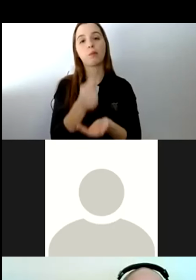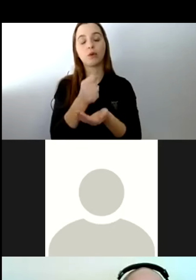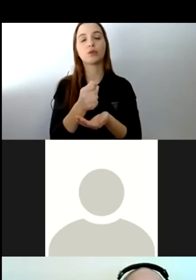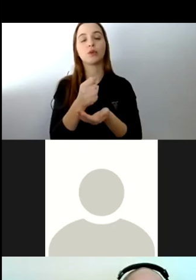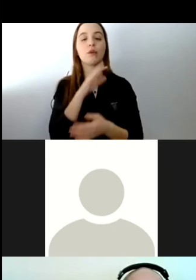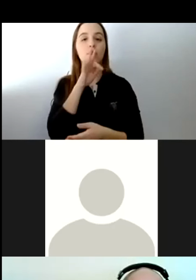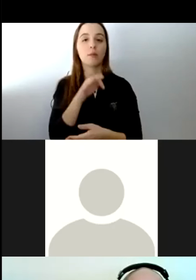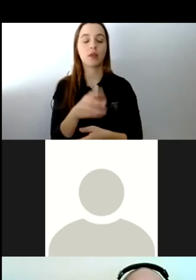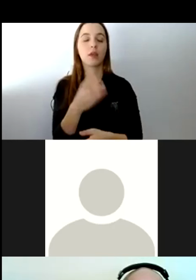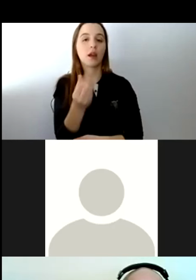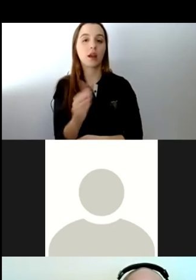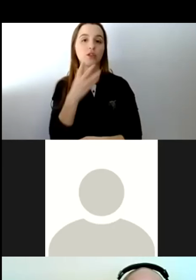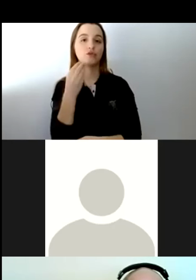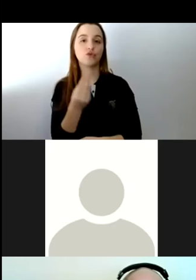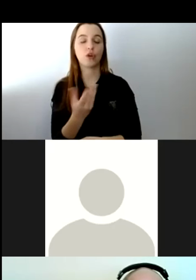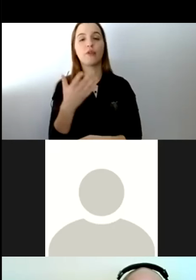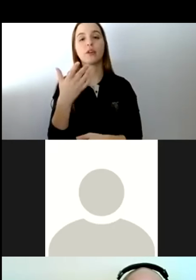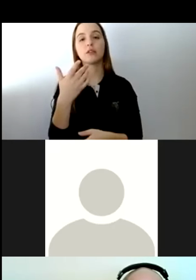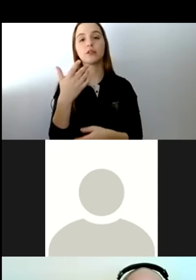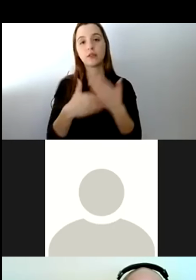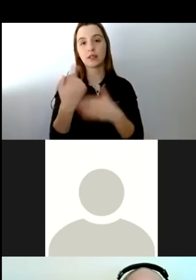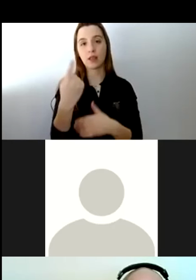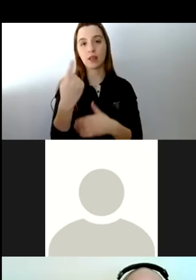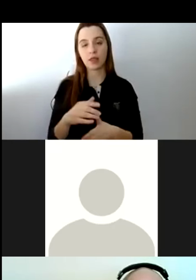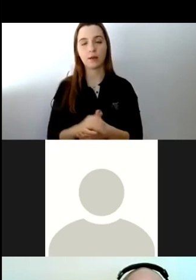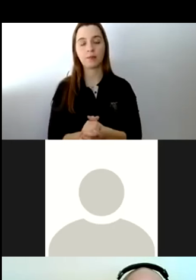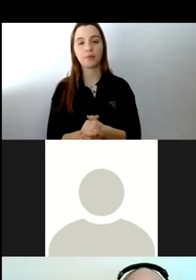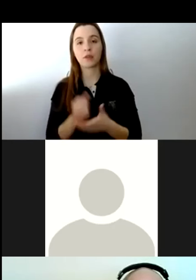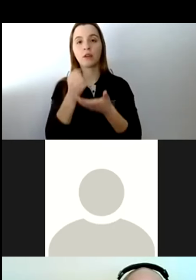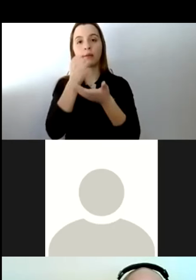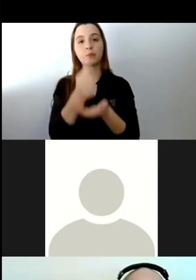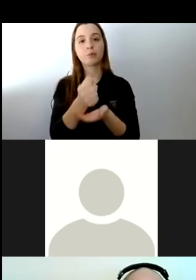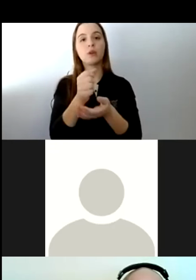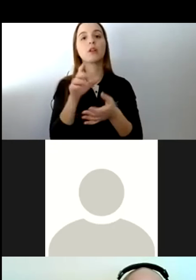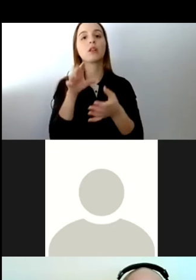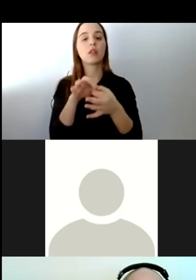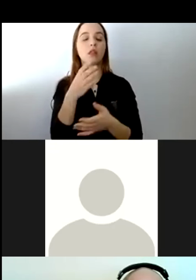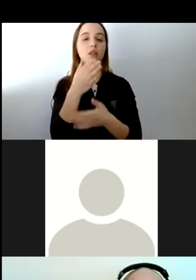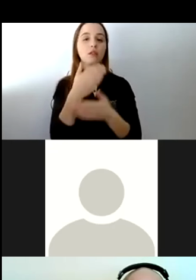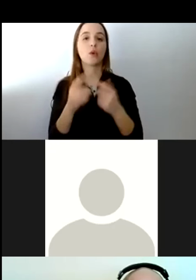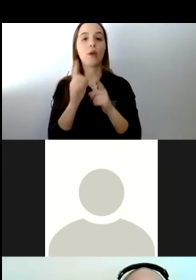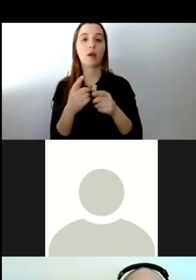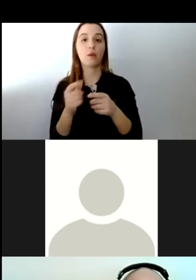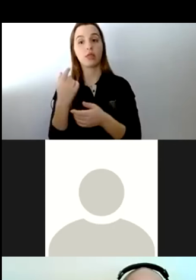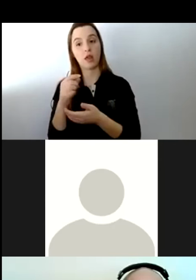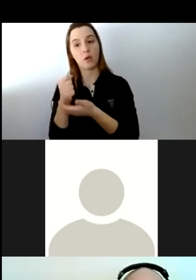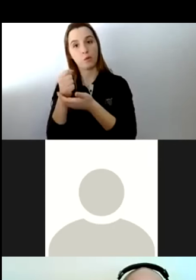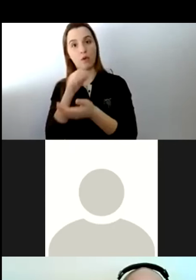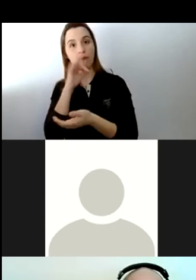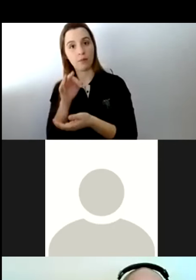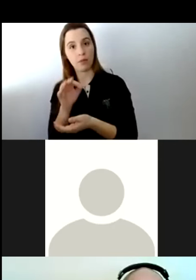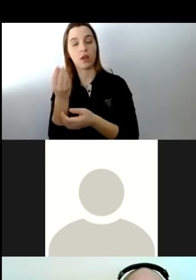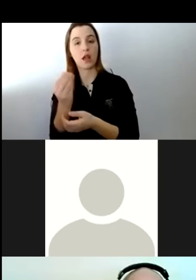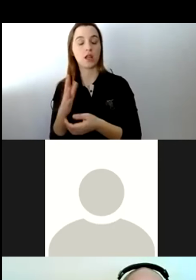com deficiência. A bonificação por deficiência é um acréscimo ao abono de família para crianças e jovens que